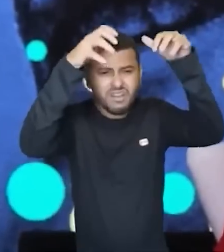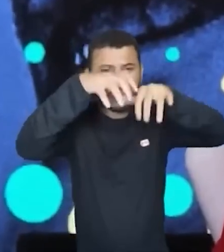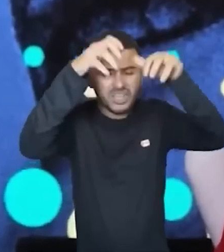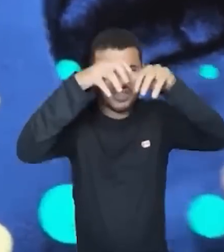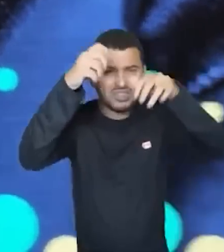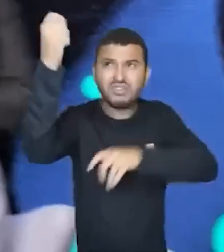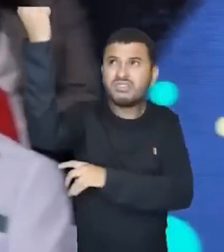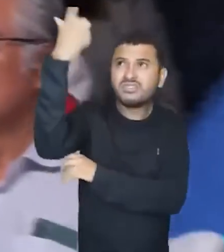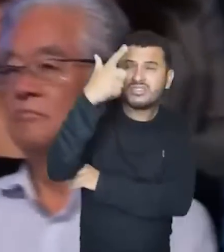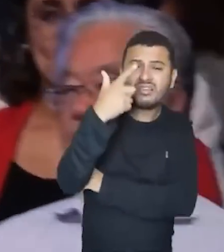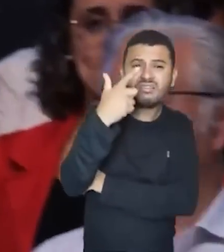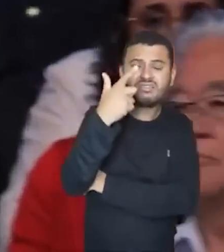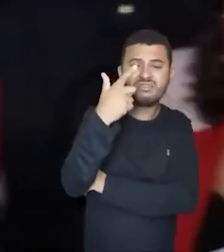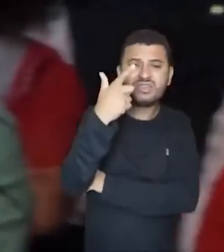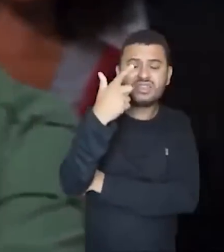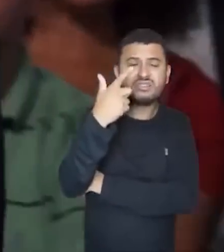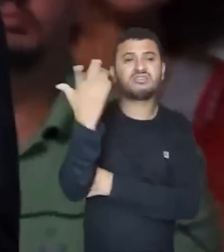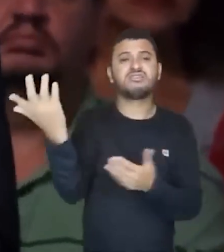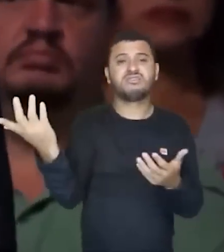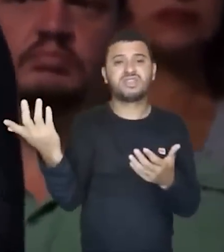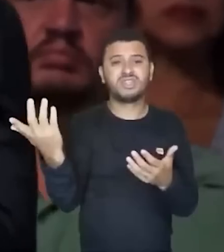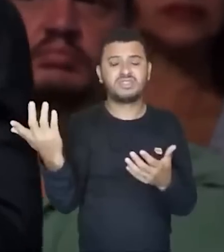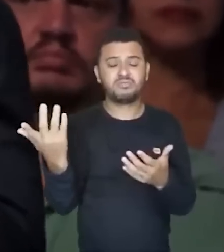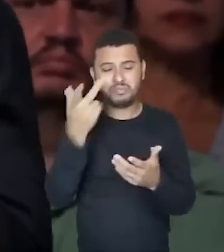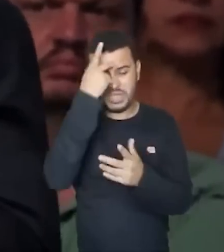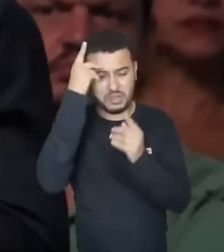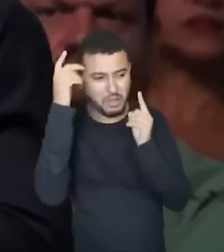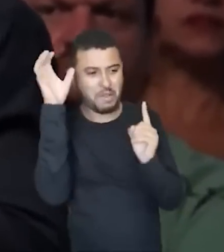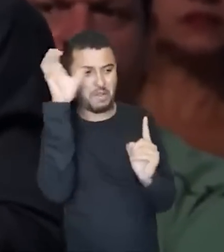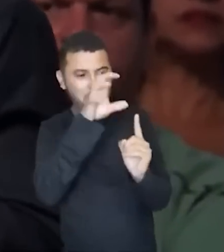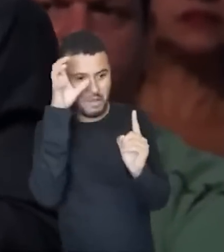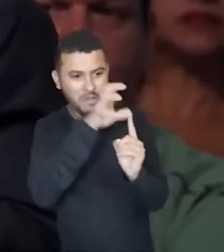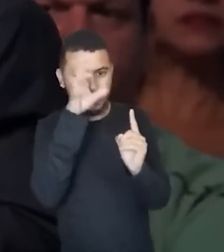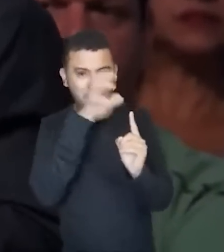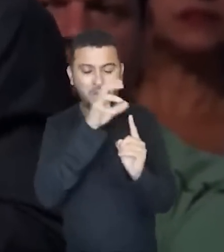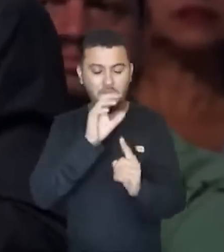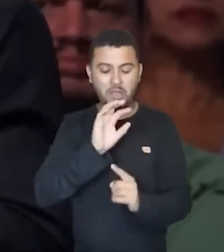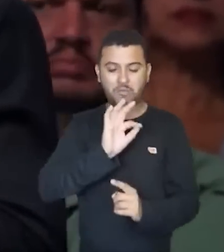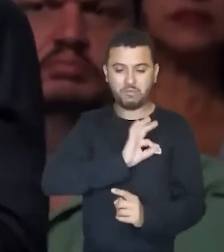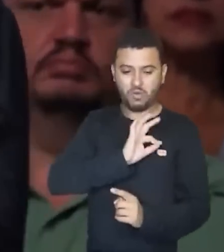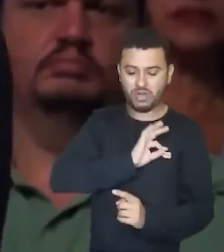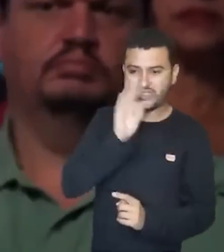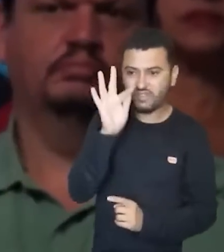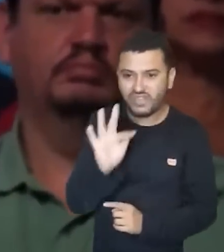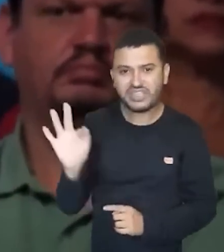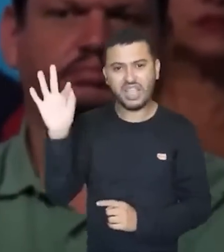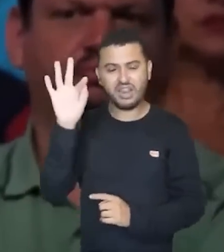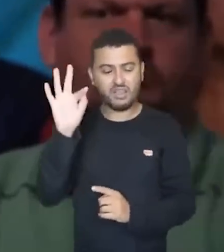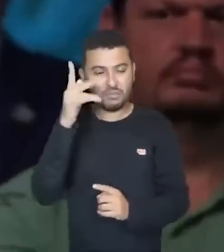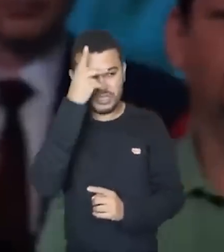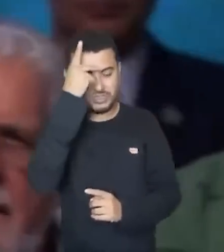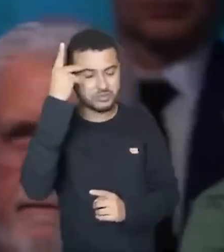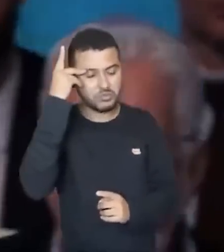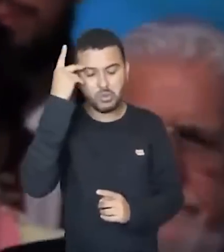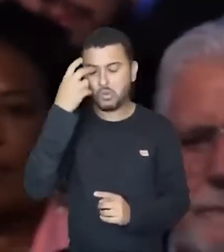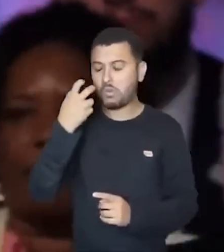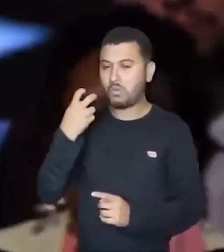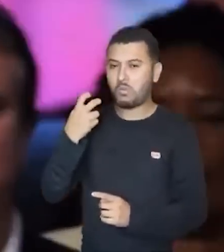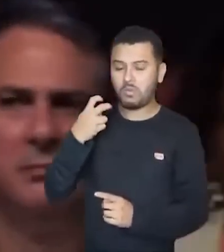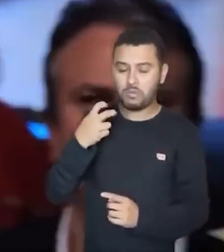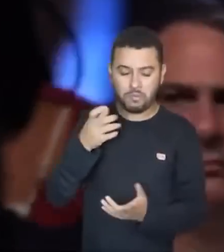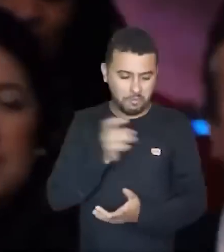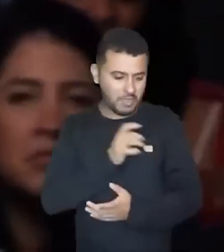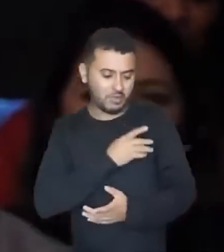sol, enfrentar a provocação da Polícia Federal. E essas pessoas não esmoreceram. Era bom dia